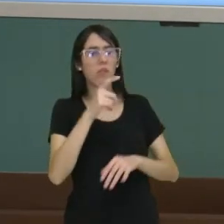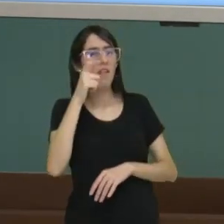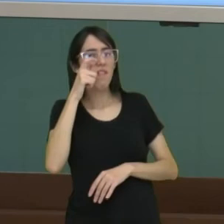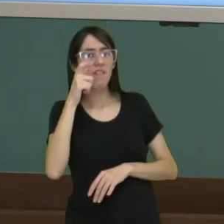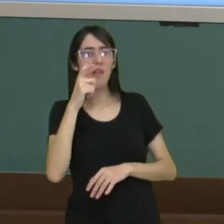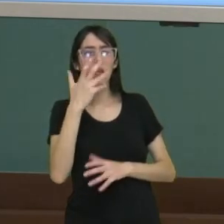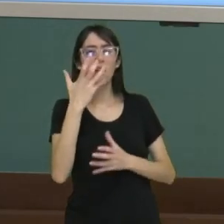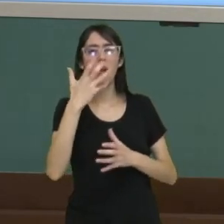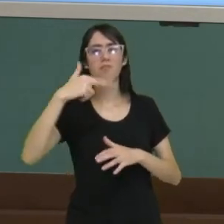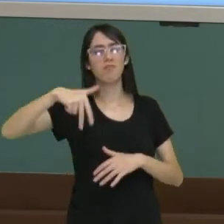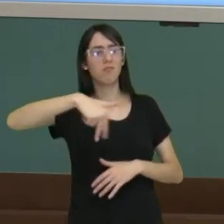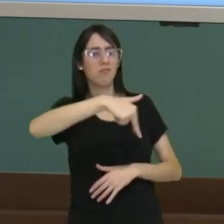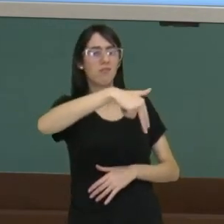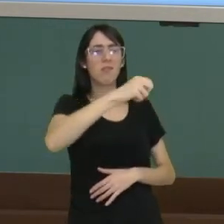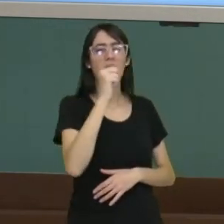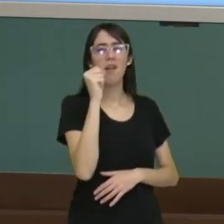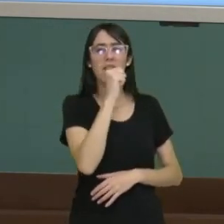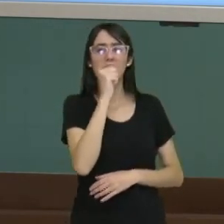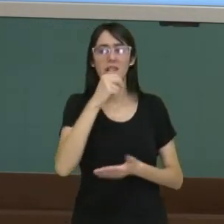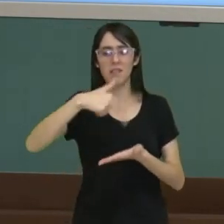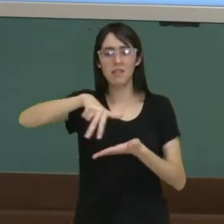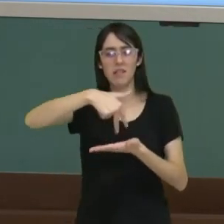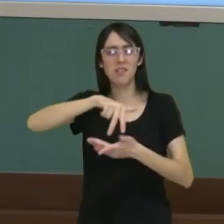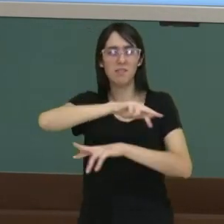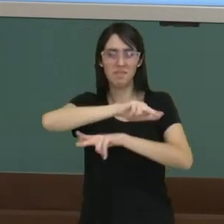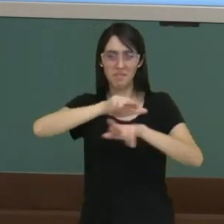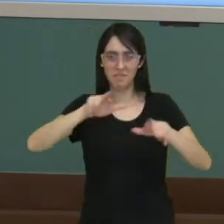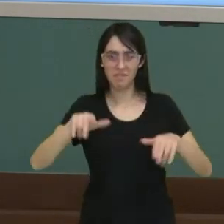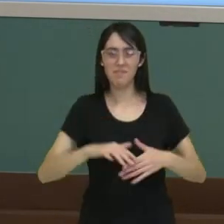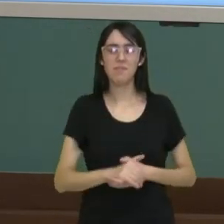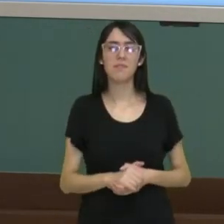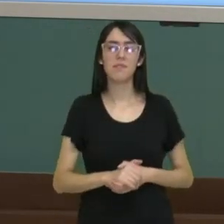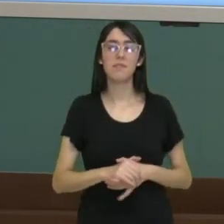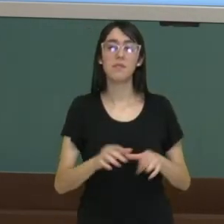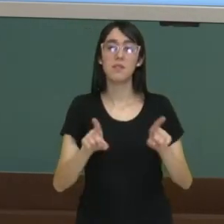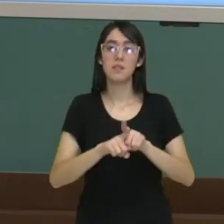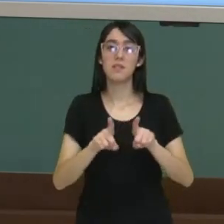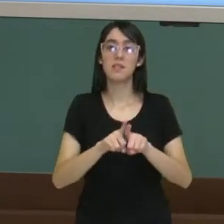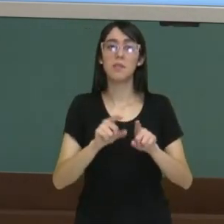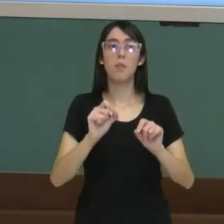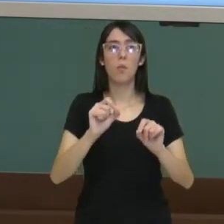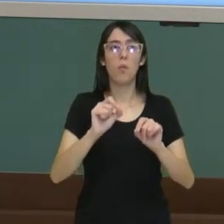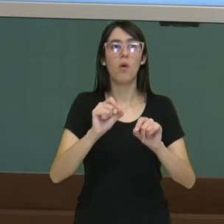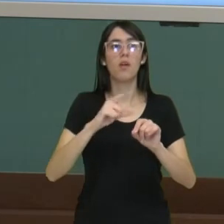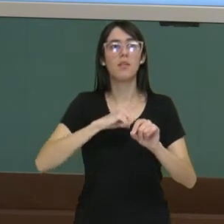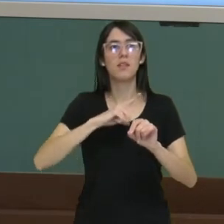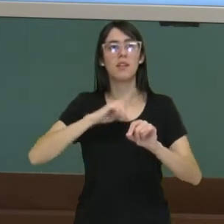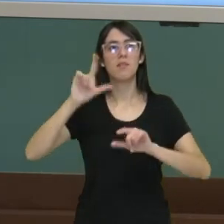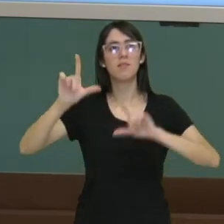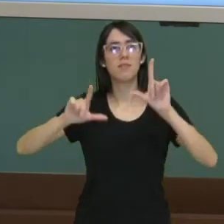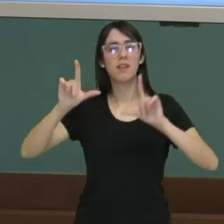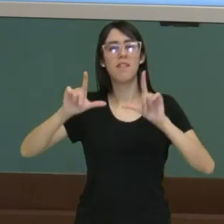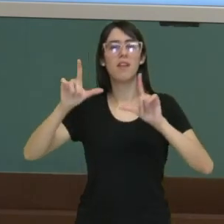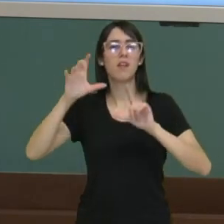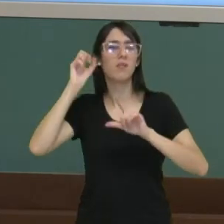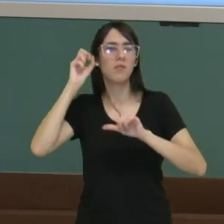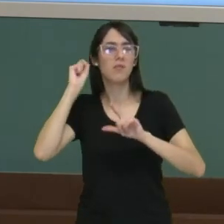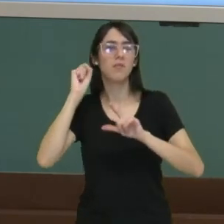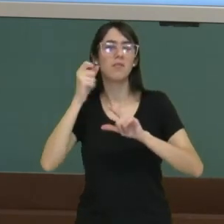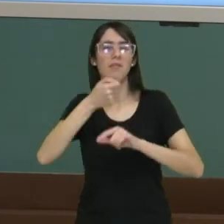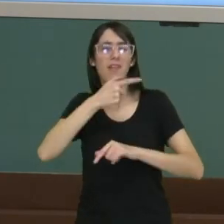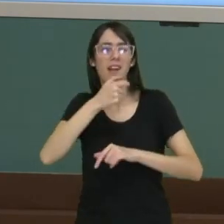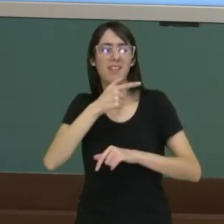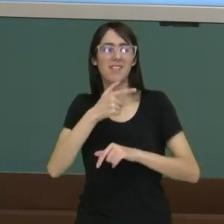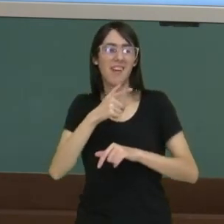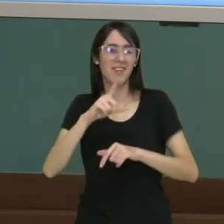para cantar, para mostrar seu rebolado, seu talento, né? A Hora do Pato, né? Programas de humor também a gente vai ter,